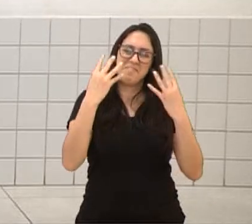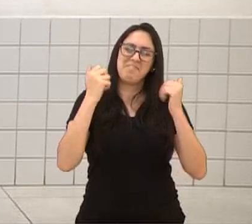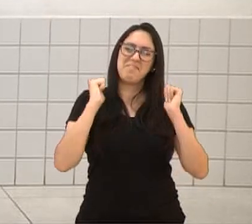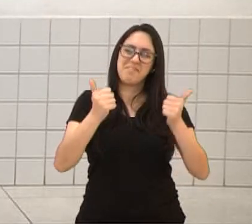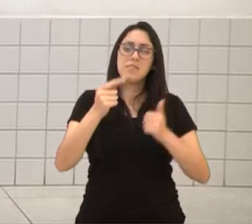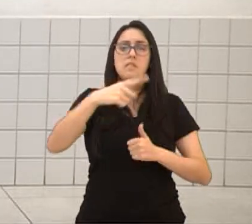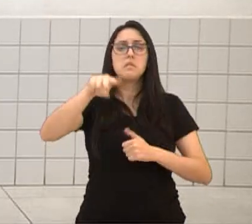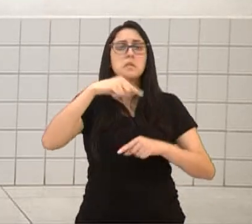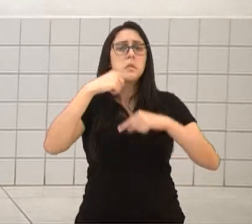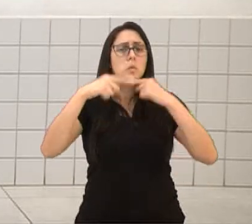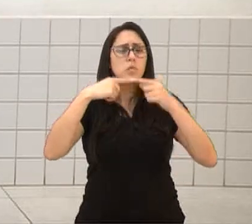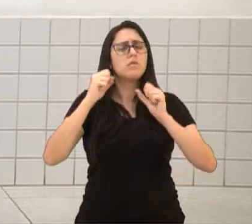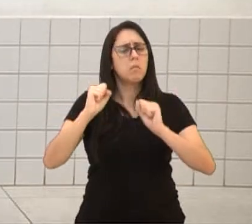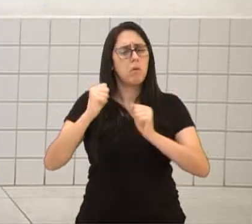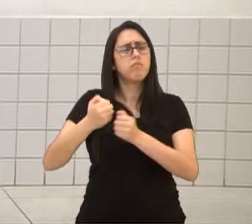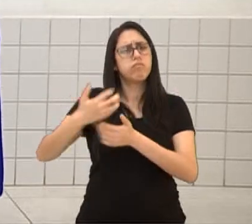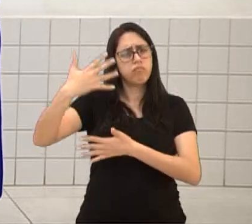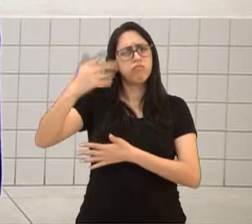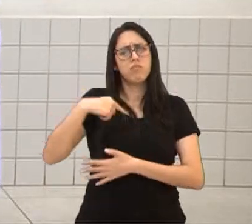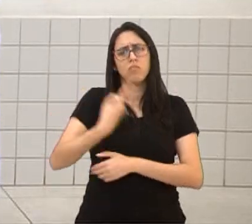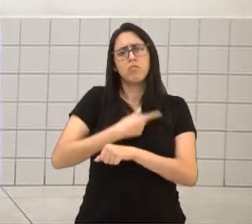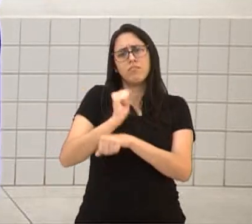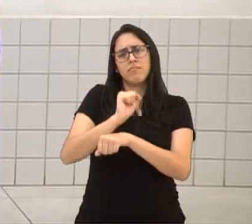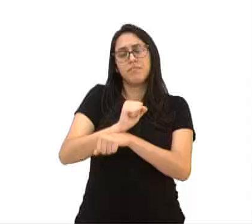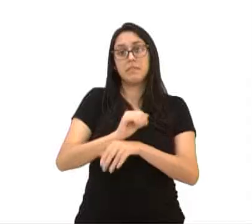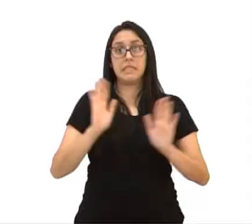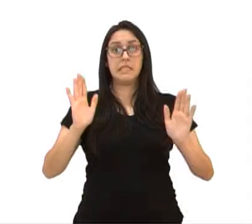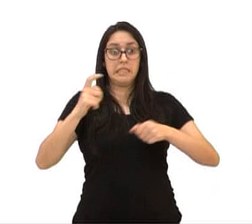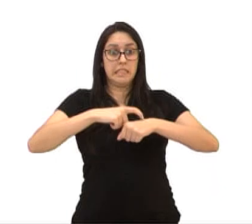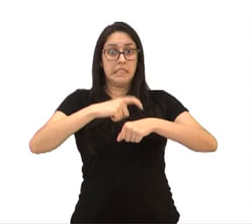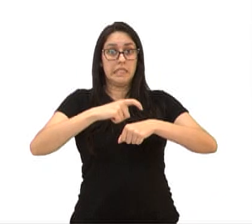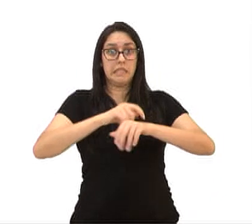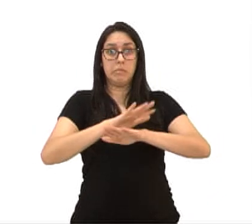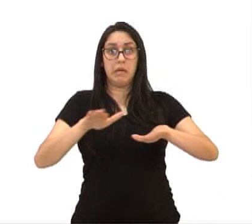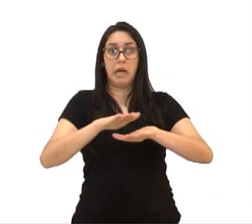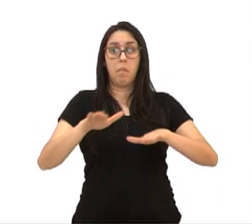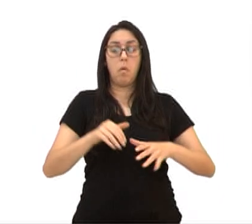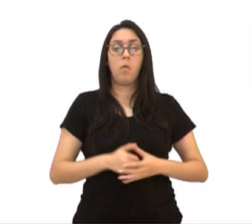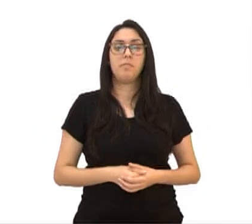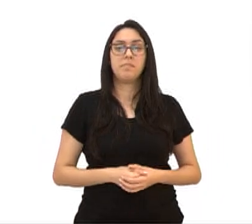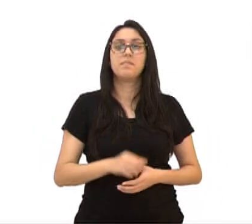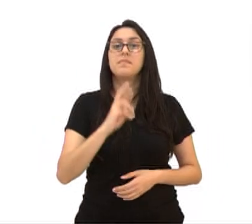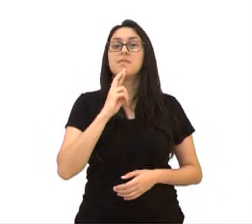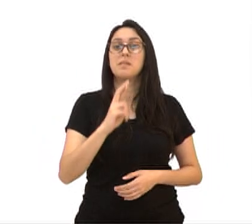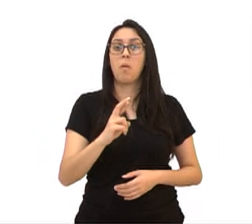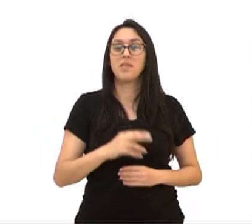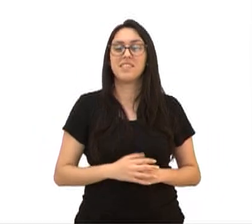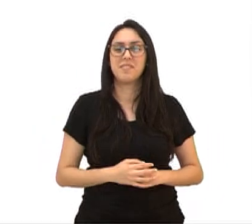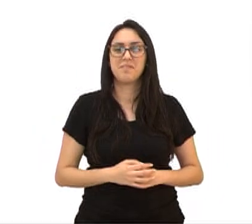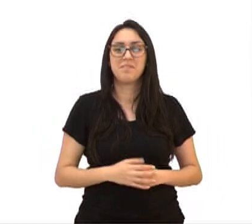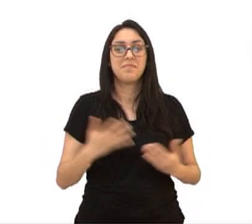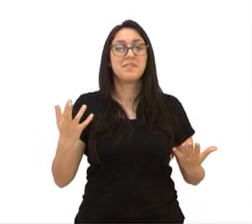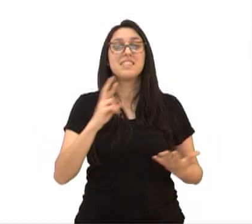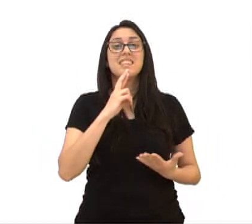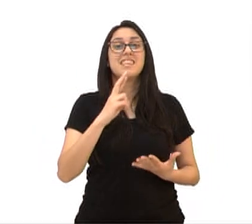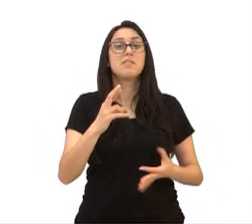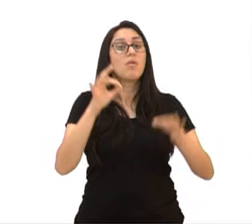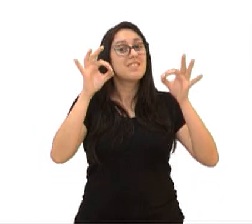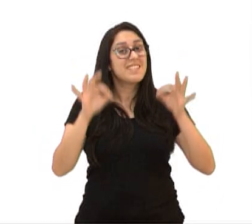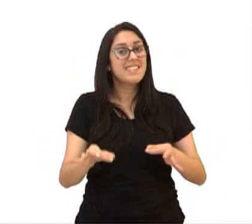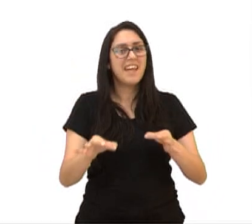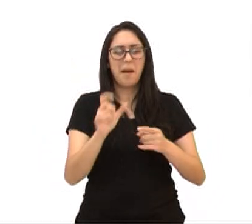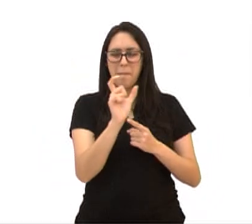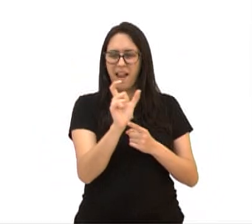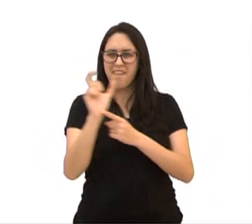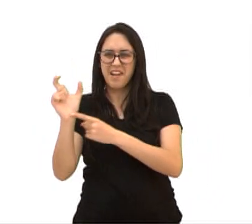as dúvidas de vocês. Vamos lá, estamos aguardando. O tempo acabou, Prof. Beth. Então vamos para a resposta? Vamos lá. Então, a alternativa correta, que preenche